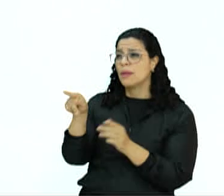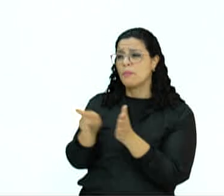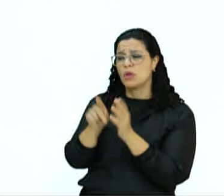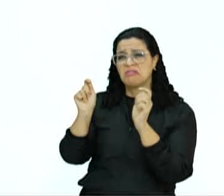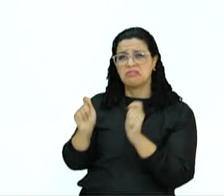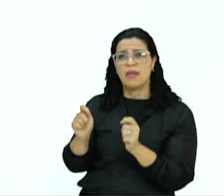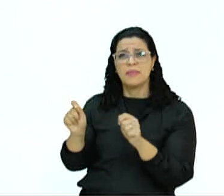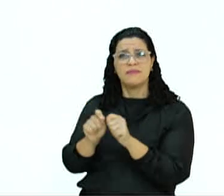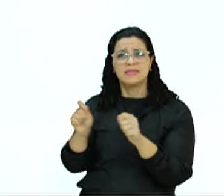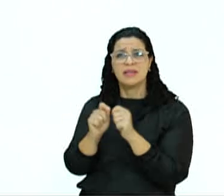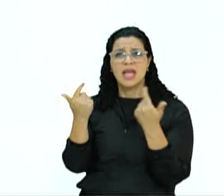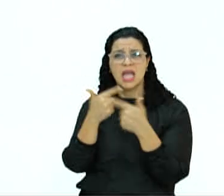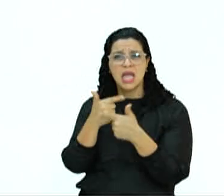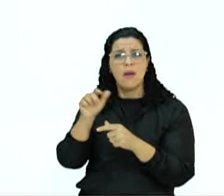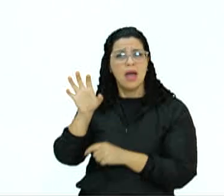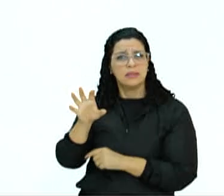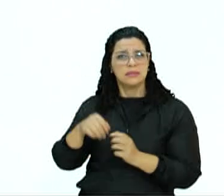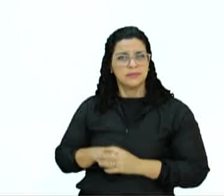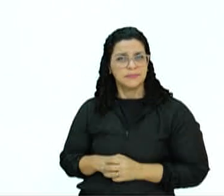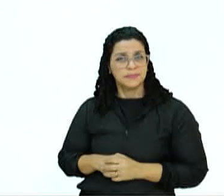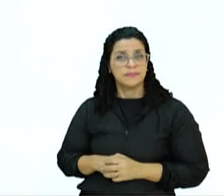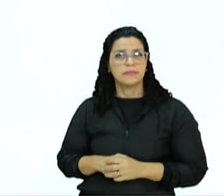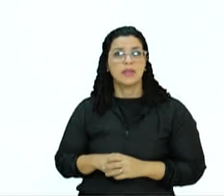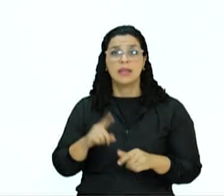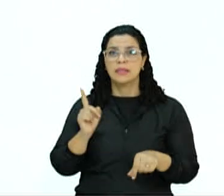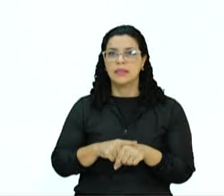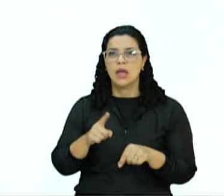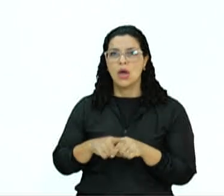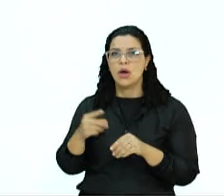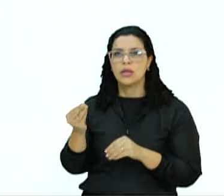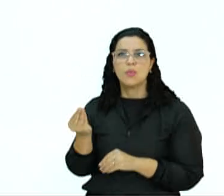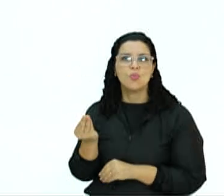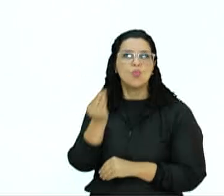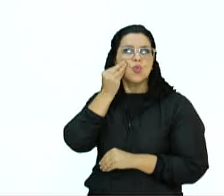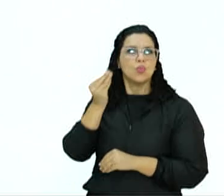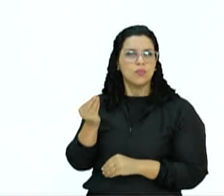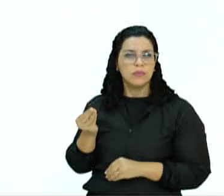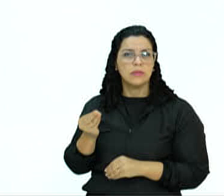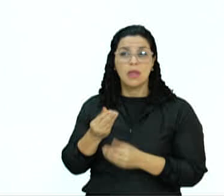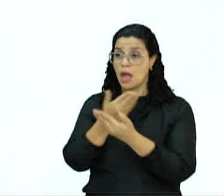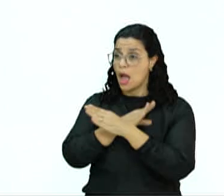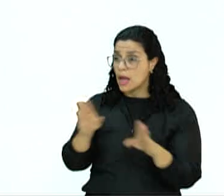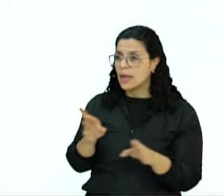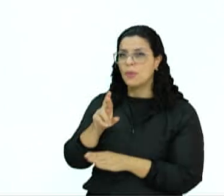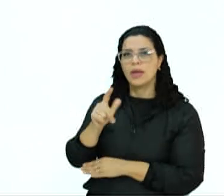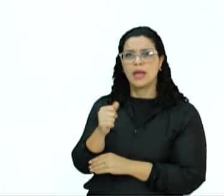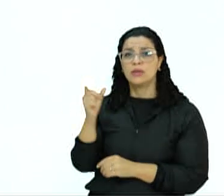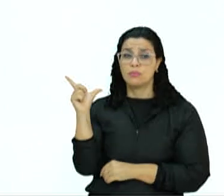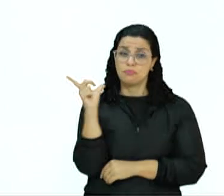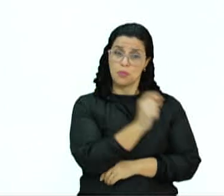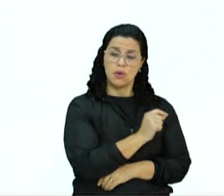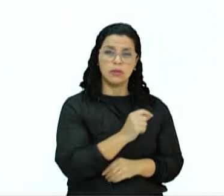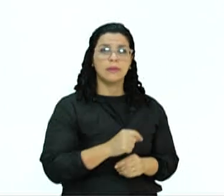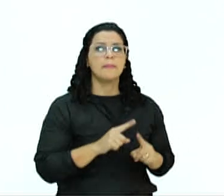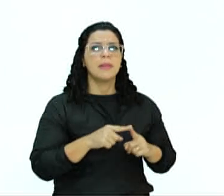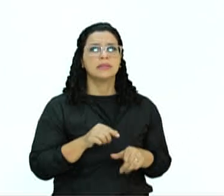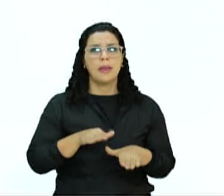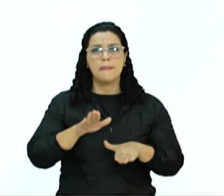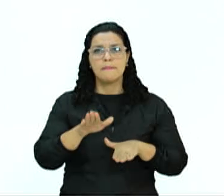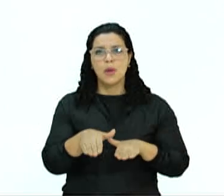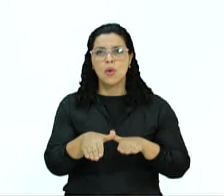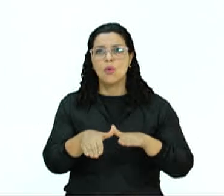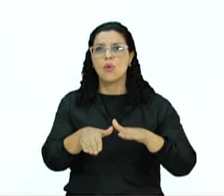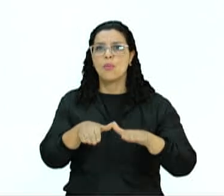você podia me fazer divertir assim. Dei-lhe um rápido beijo na face. Chega, Ricardo, quero ir embora. Mais alguns